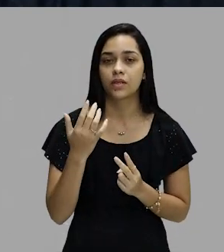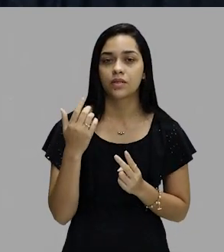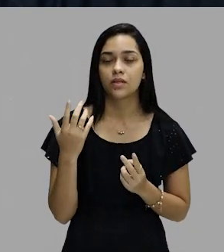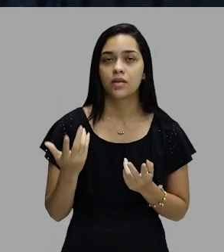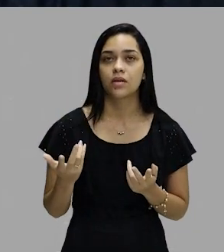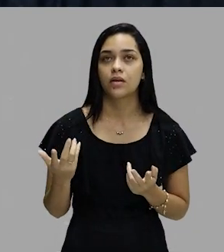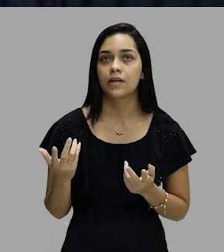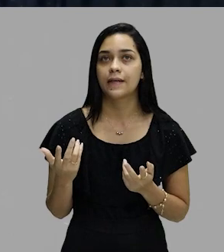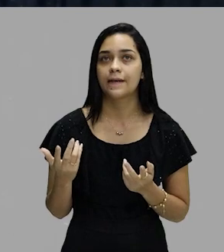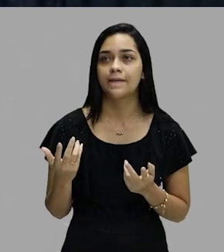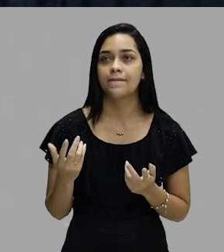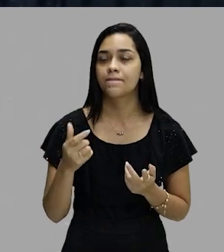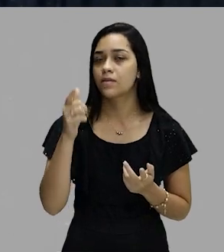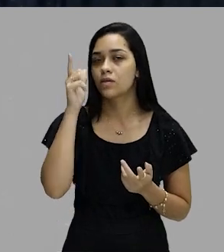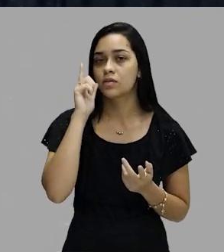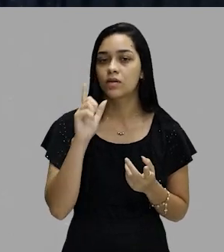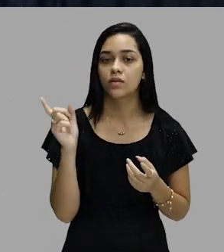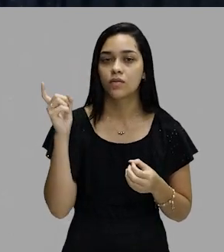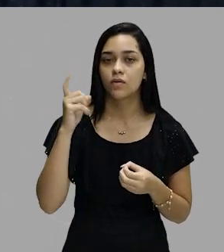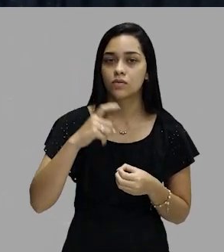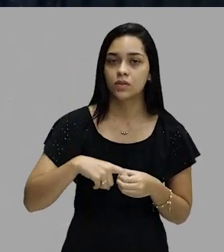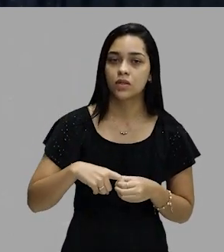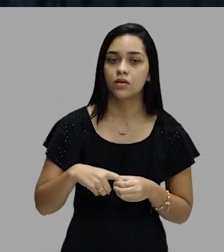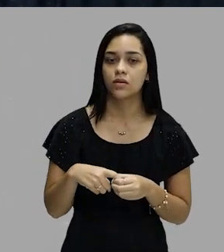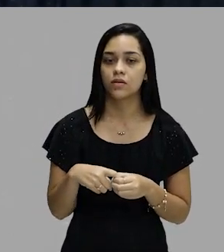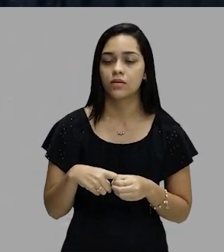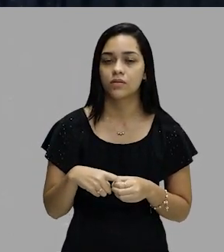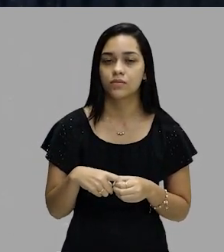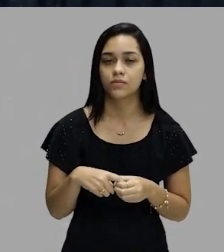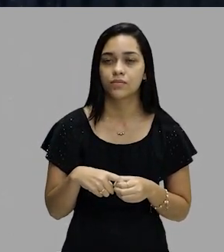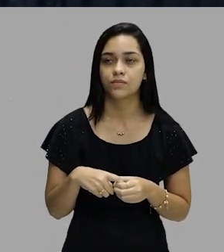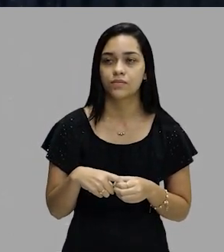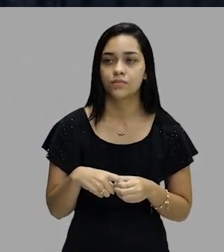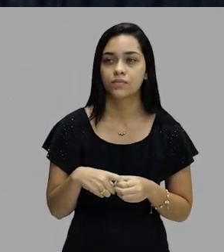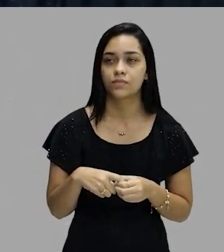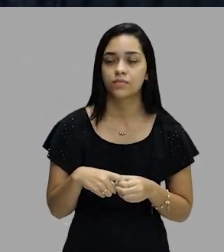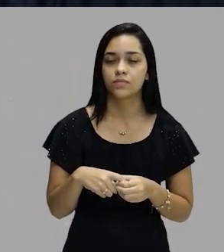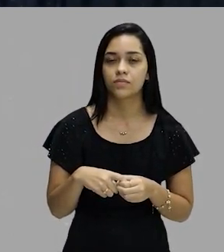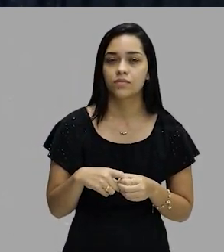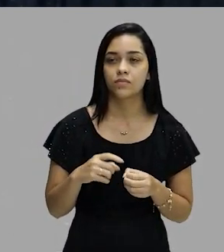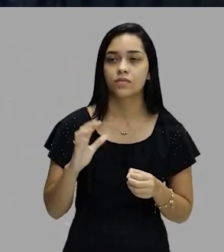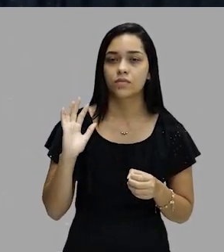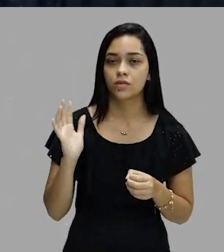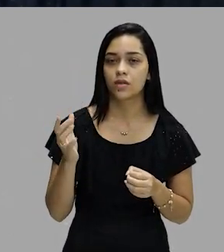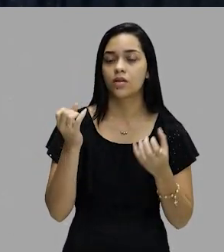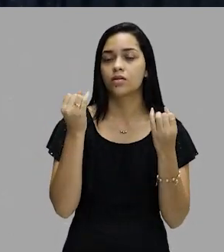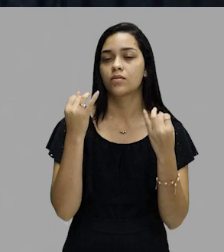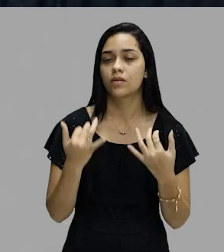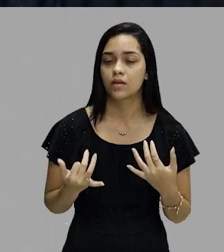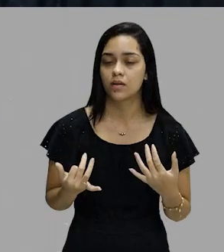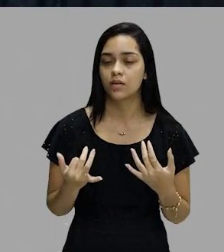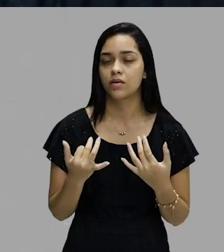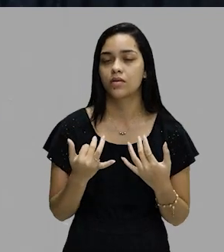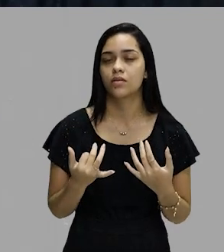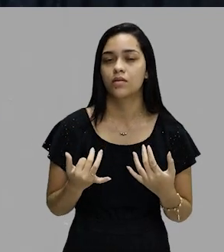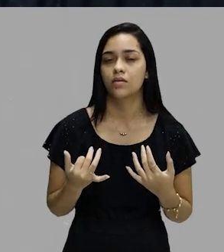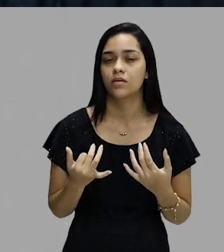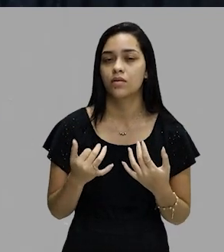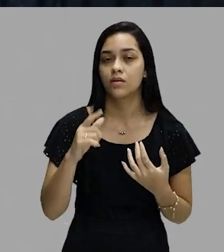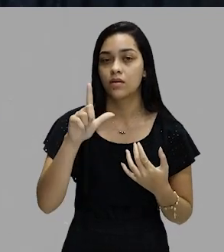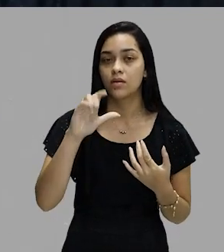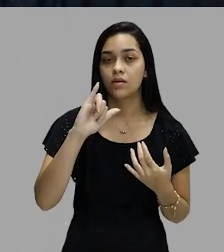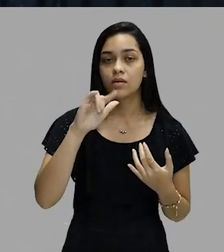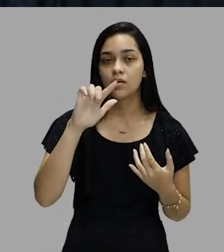não consegue retornar para os estados anteriores, como o estado, né,